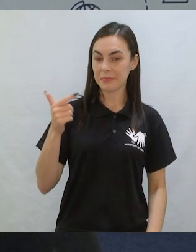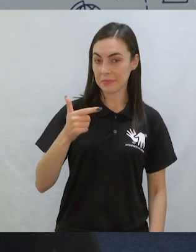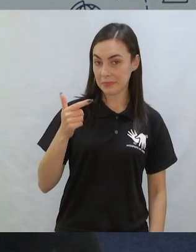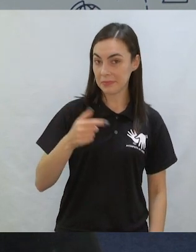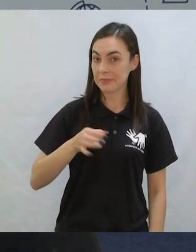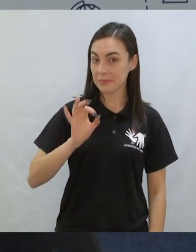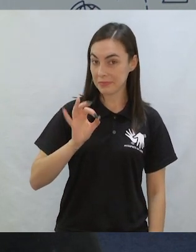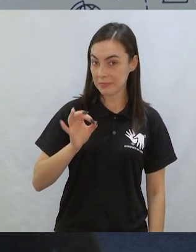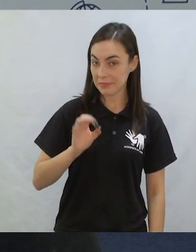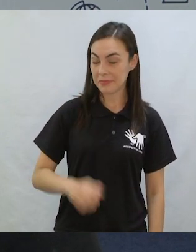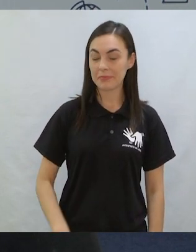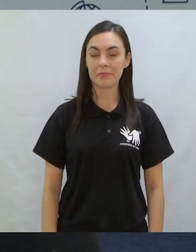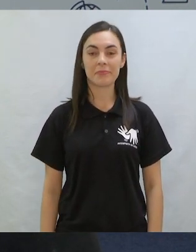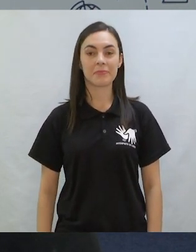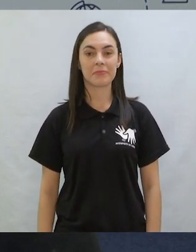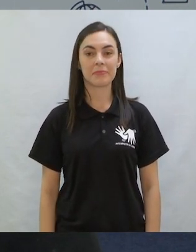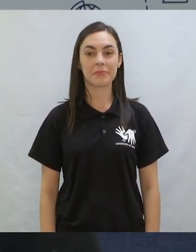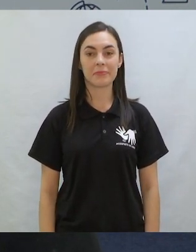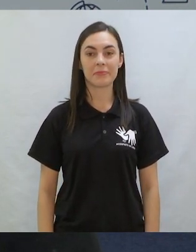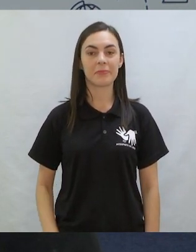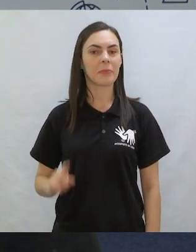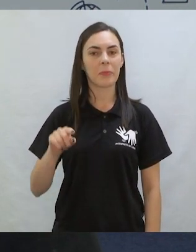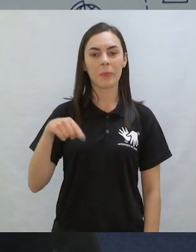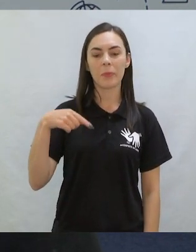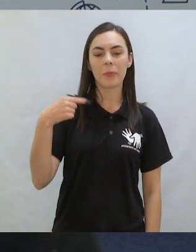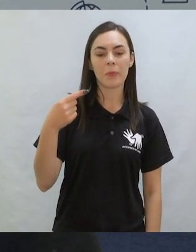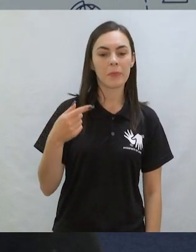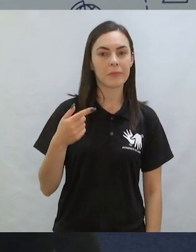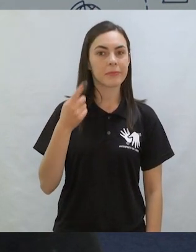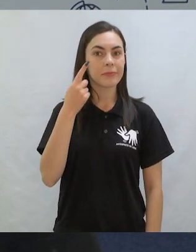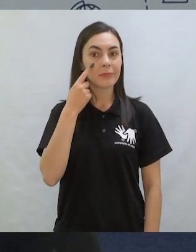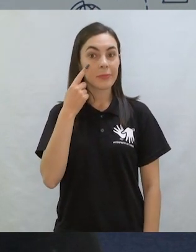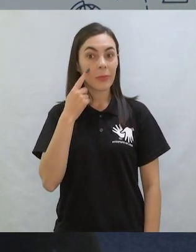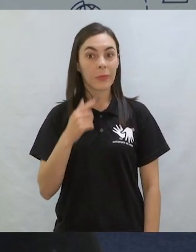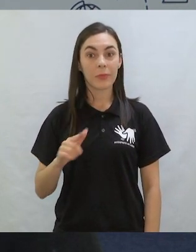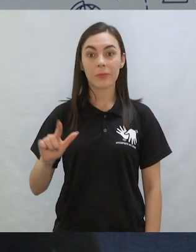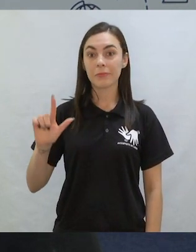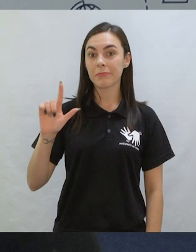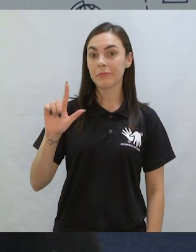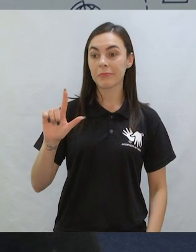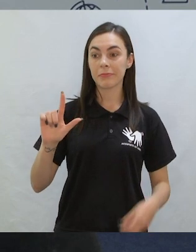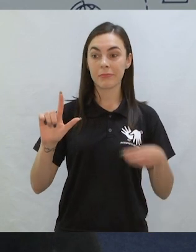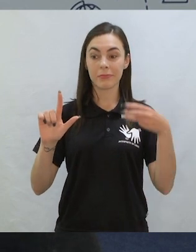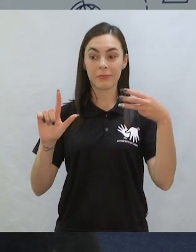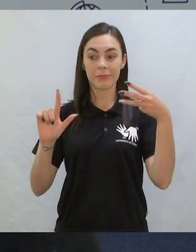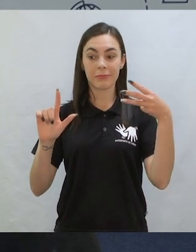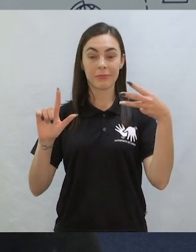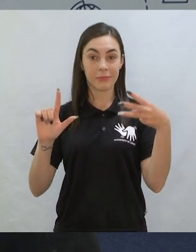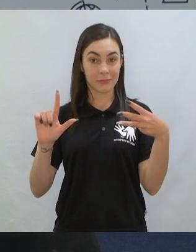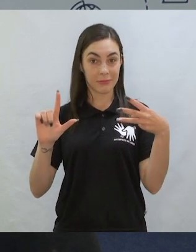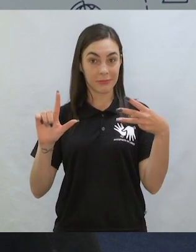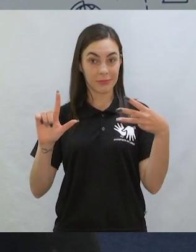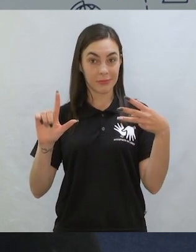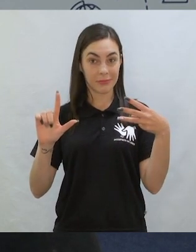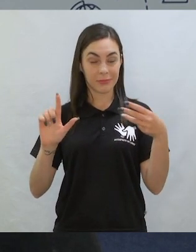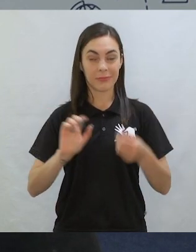né? Muito bem. Próxima, olhem lá. Número